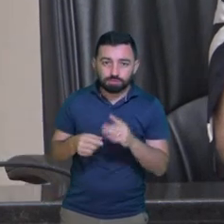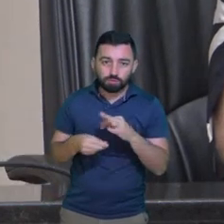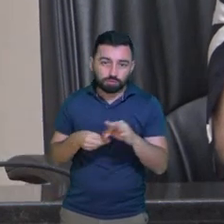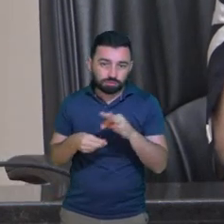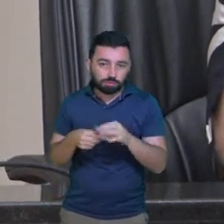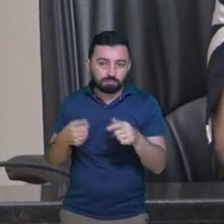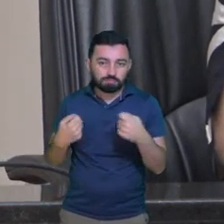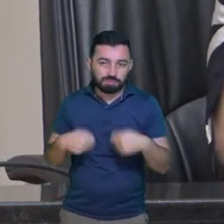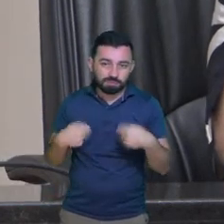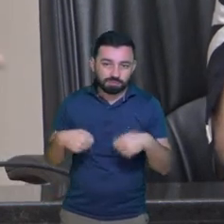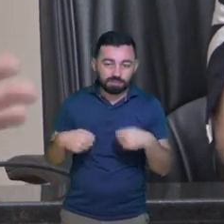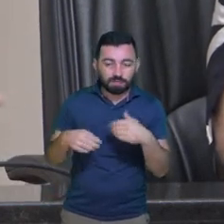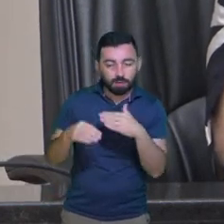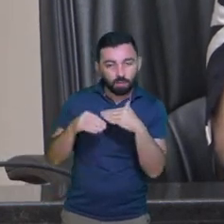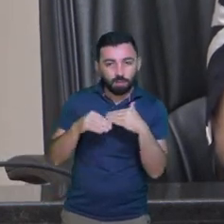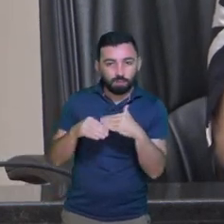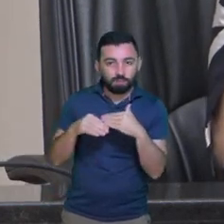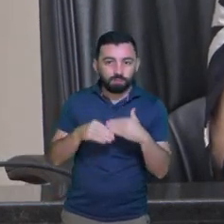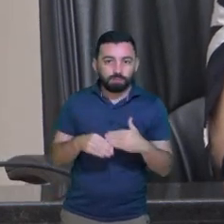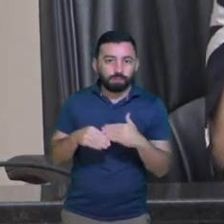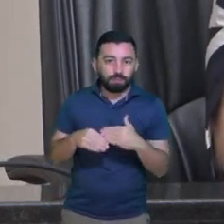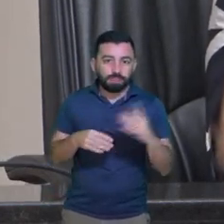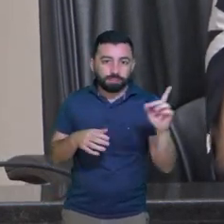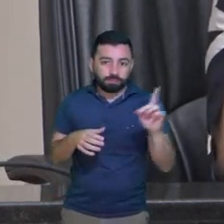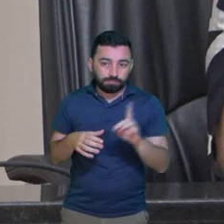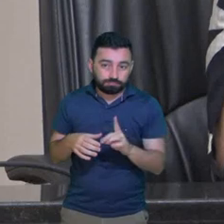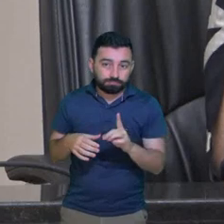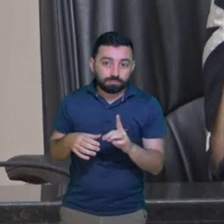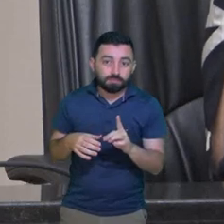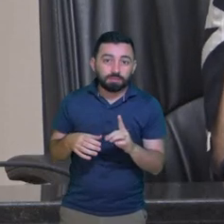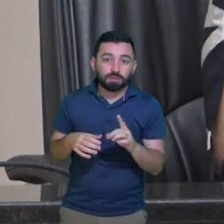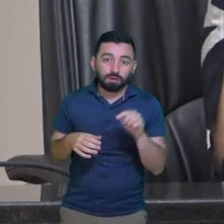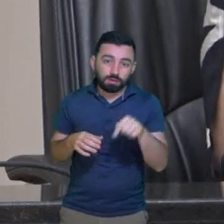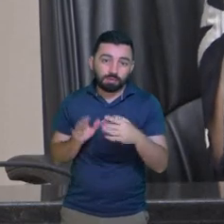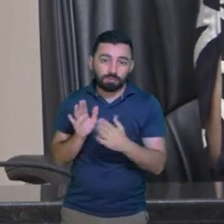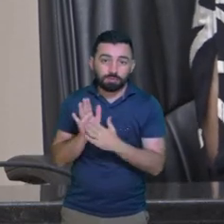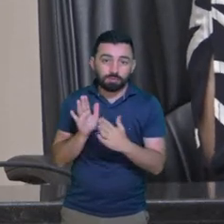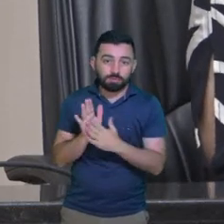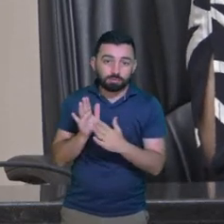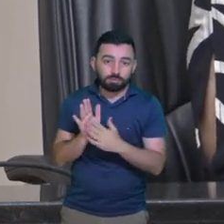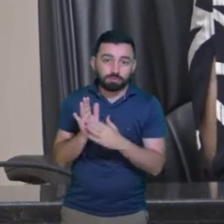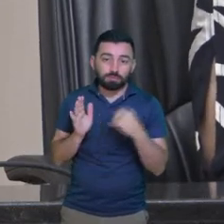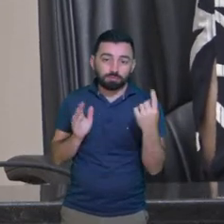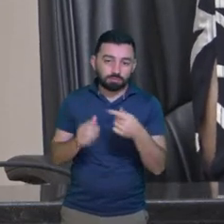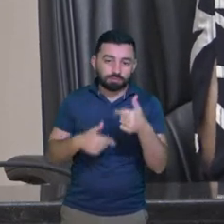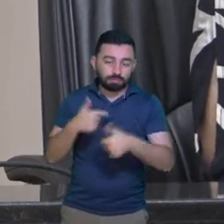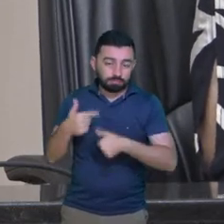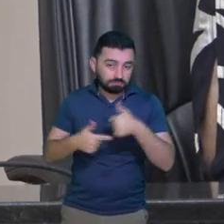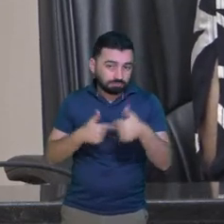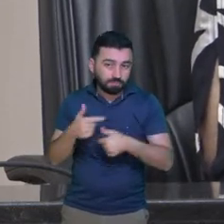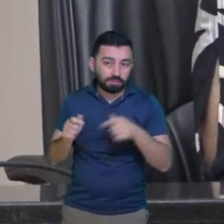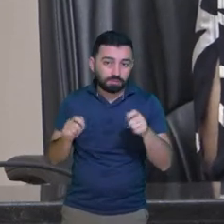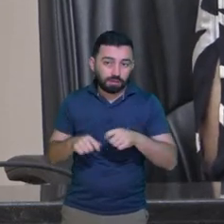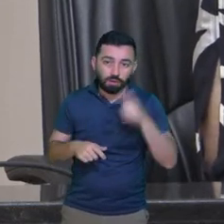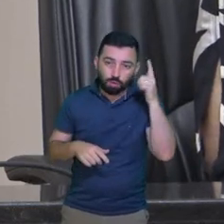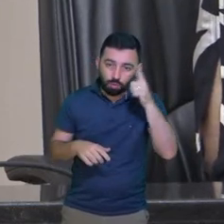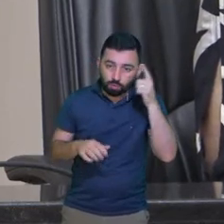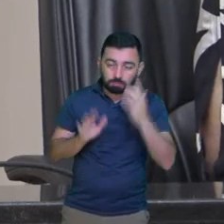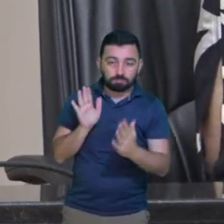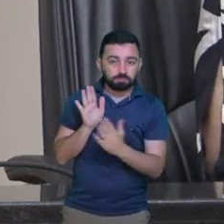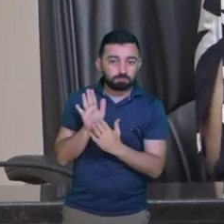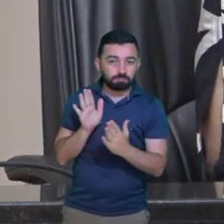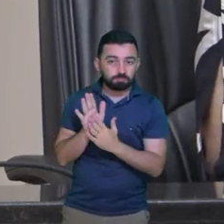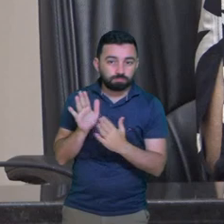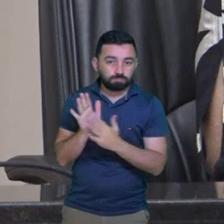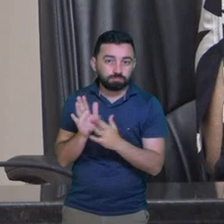comprometidas Então essa ideia trazer para dentro e a a proposição de que a gente trabalhe numa lógica propositiva de uma